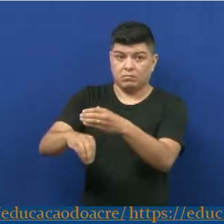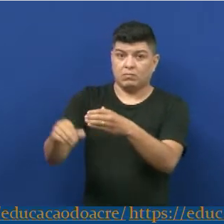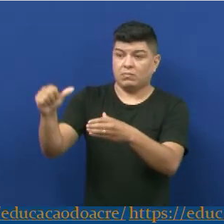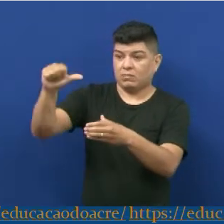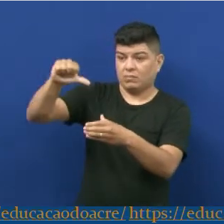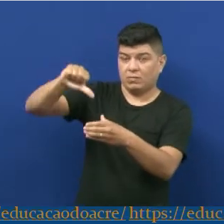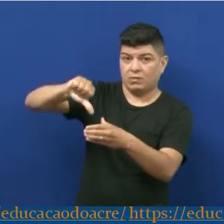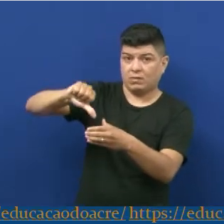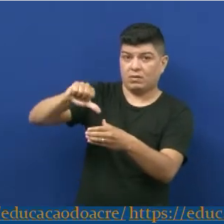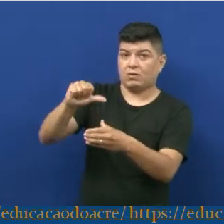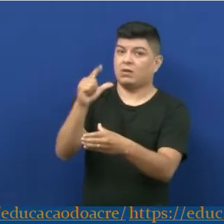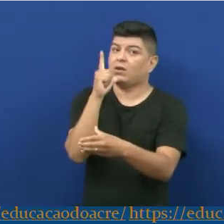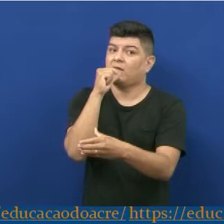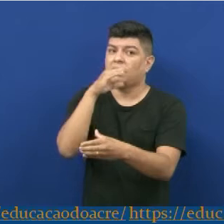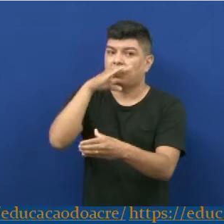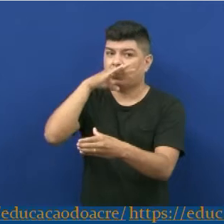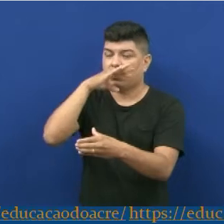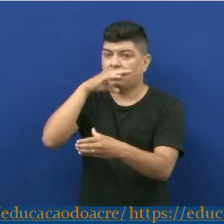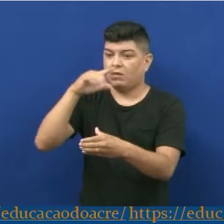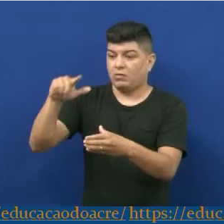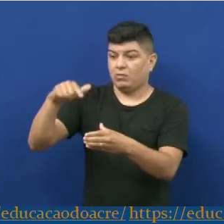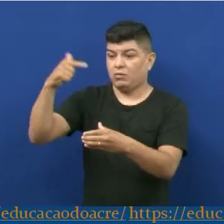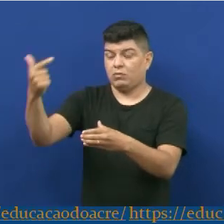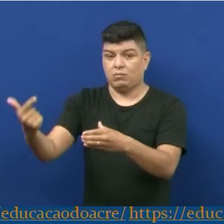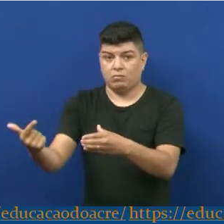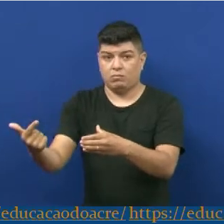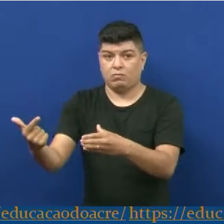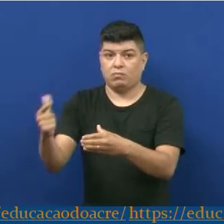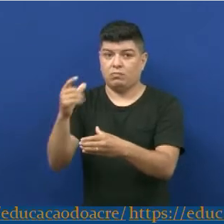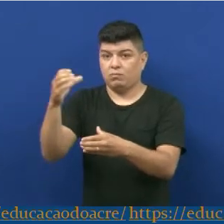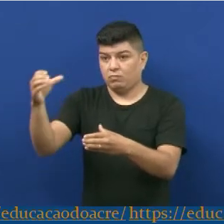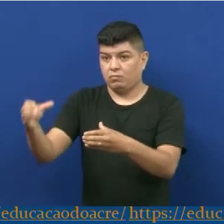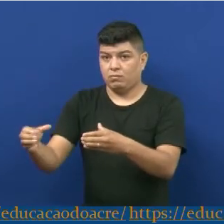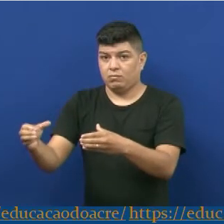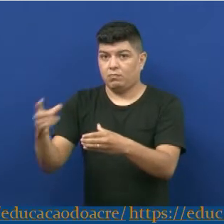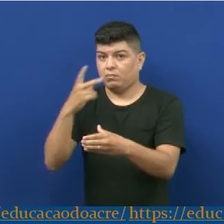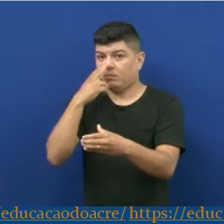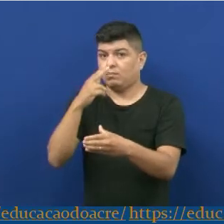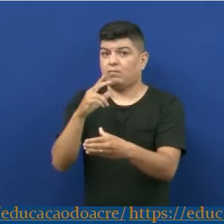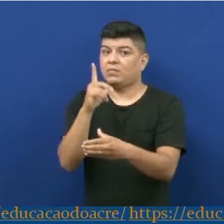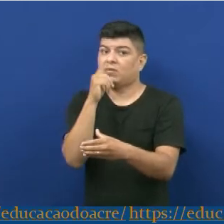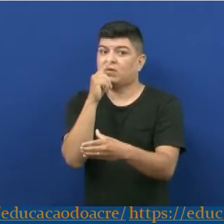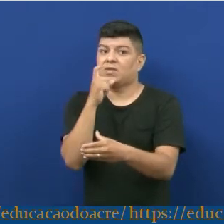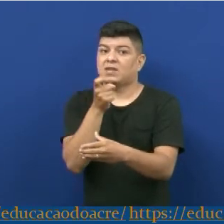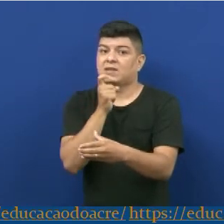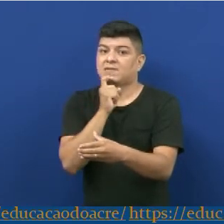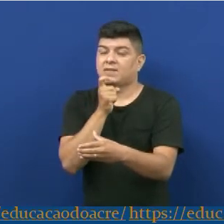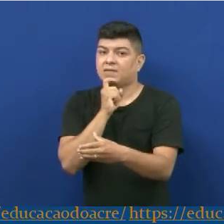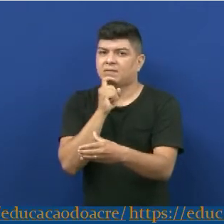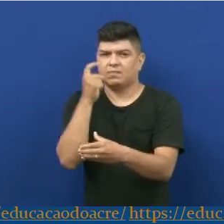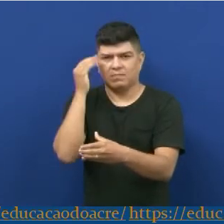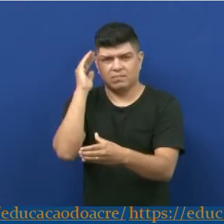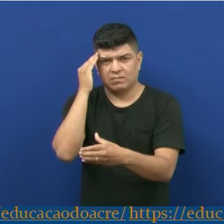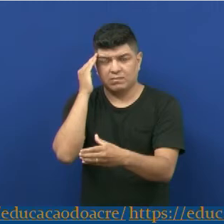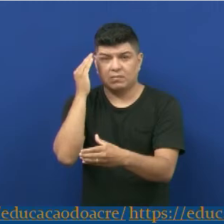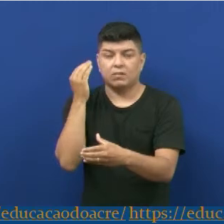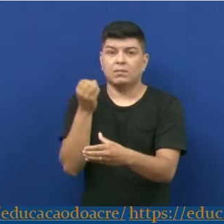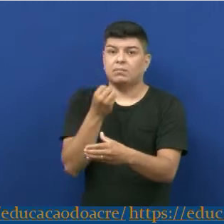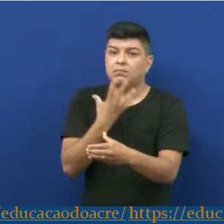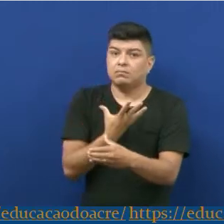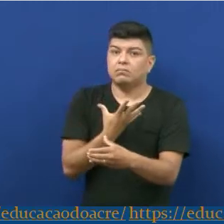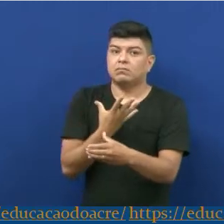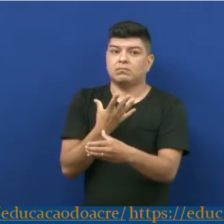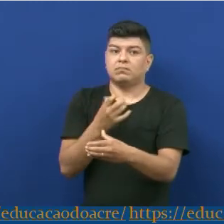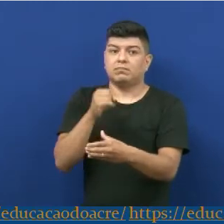despejada água quente e no copo externo for mergulhada em água fria. Entenda bem, se a gente colocar água